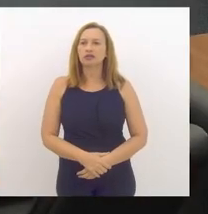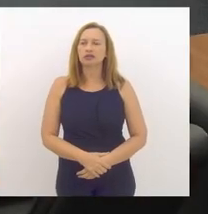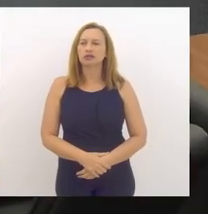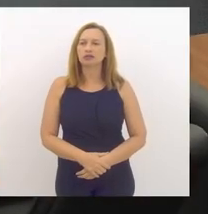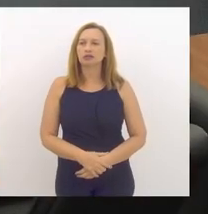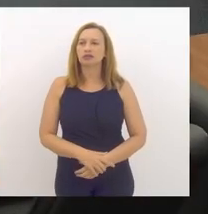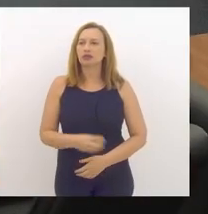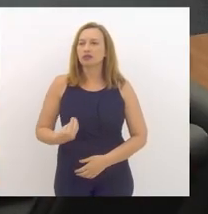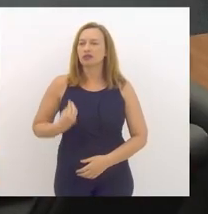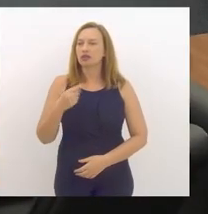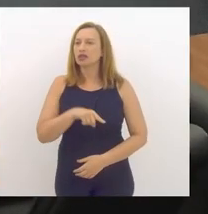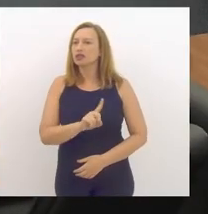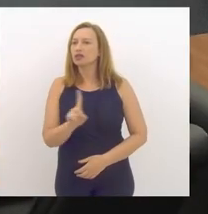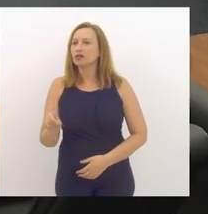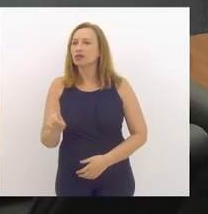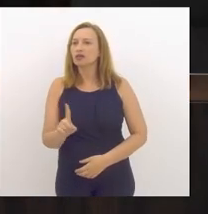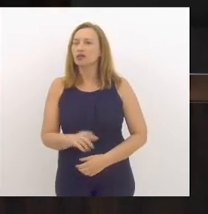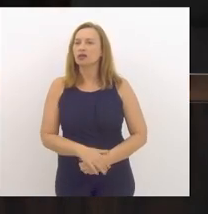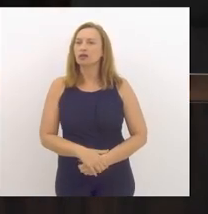Não se encontrando presente